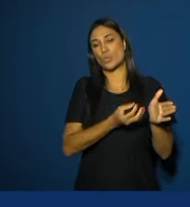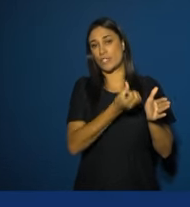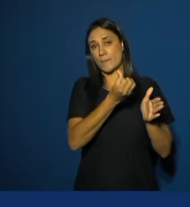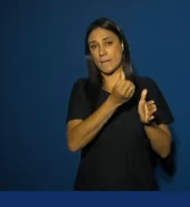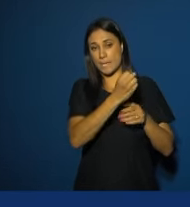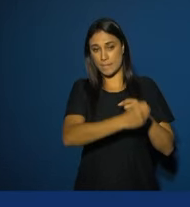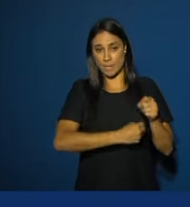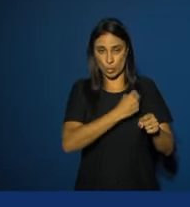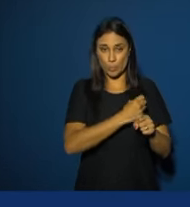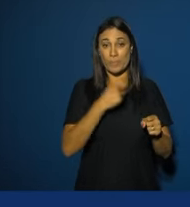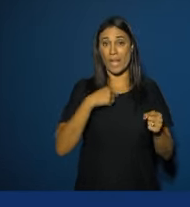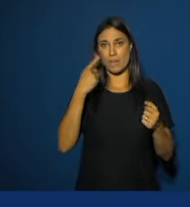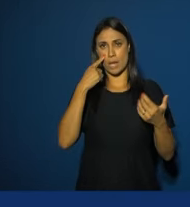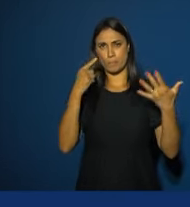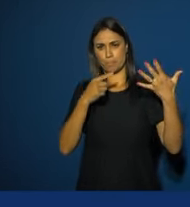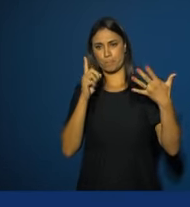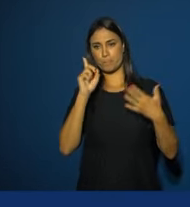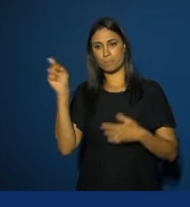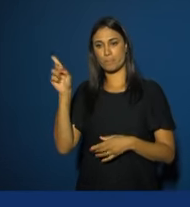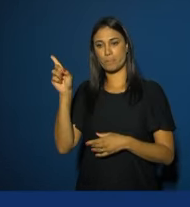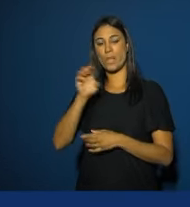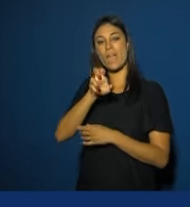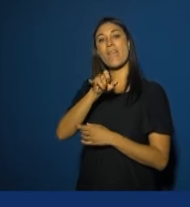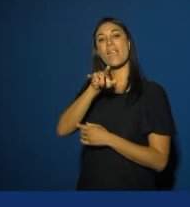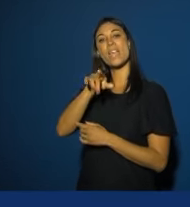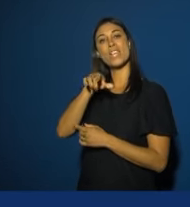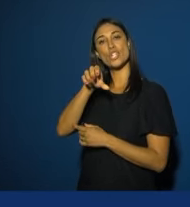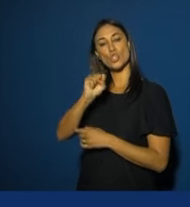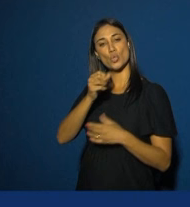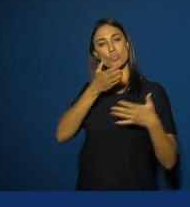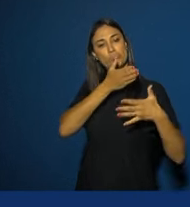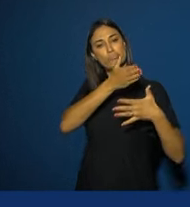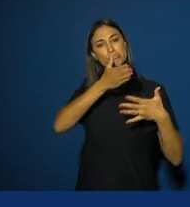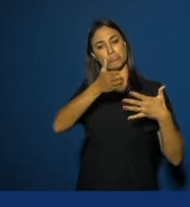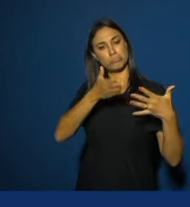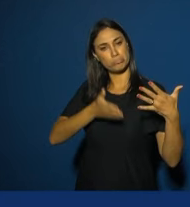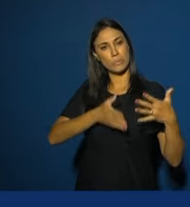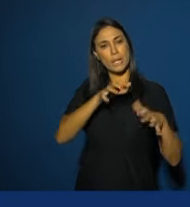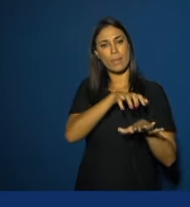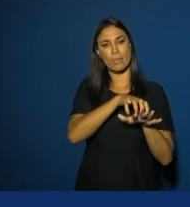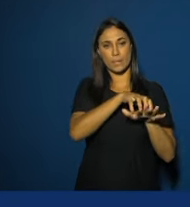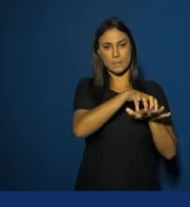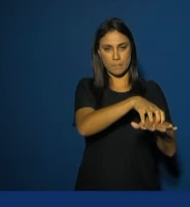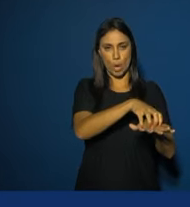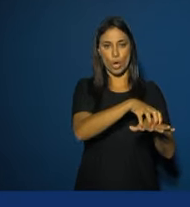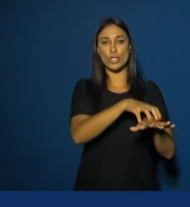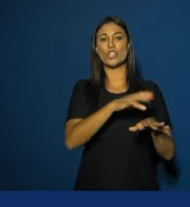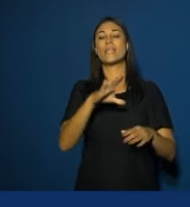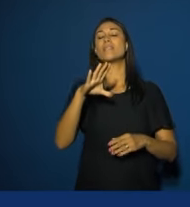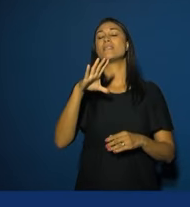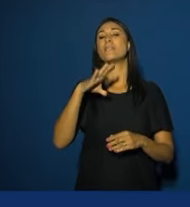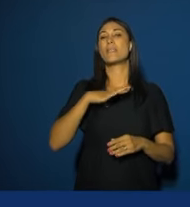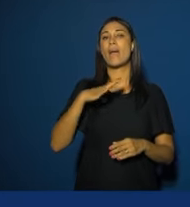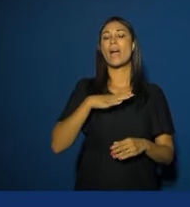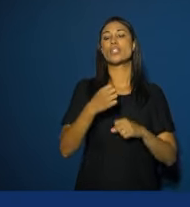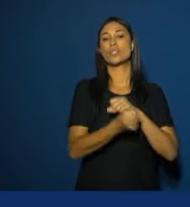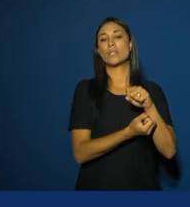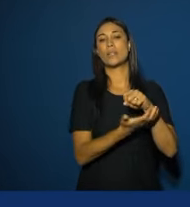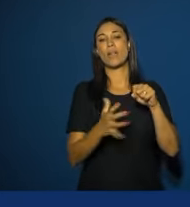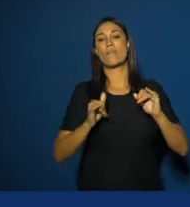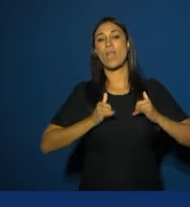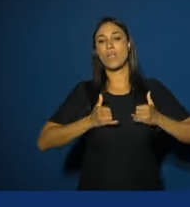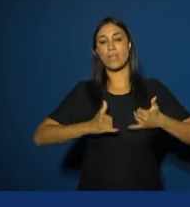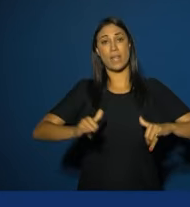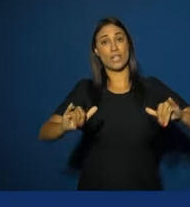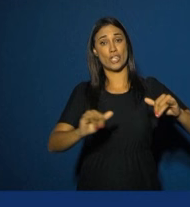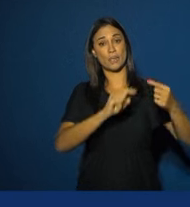Aí tem os eixos, o eixo de transporte, cidades sustentáveis e energia